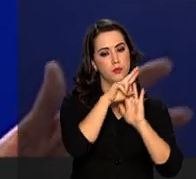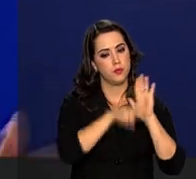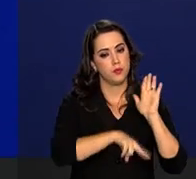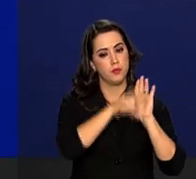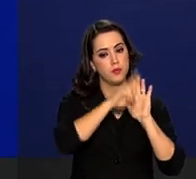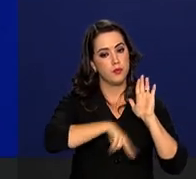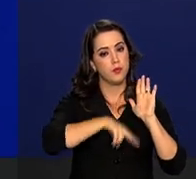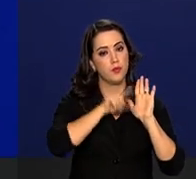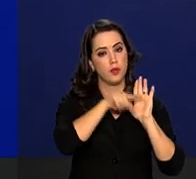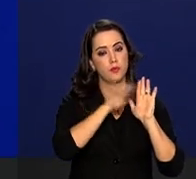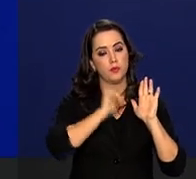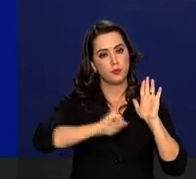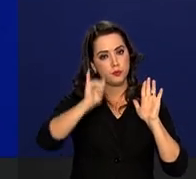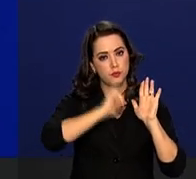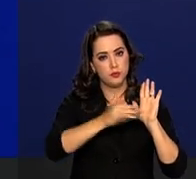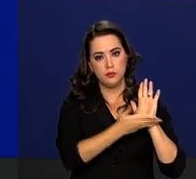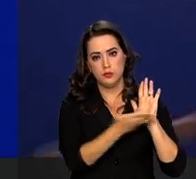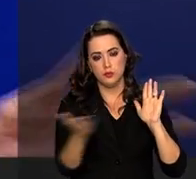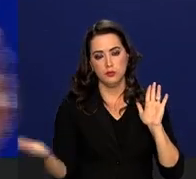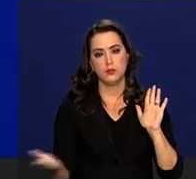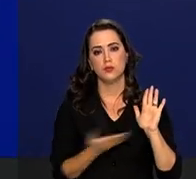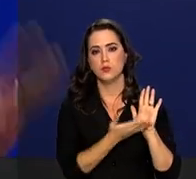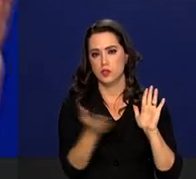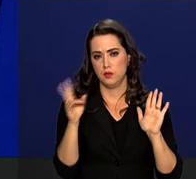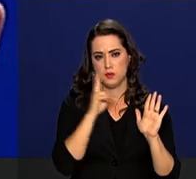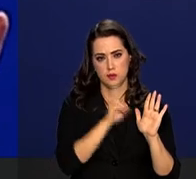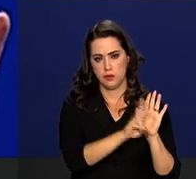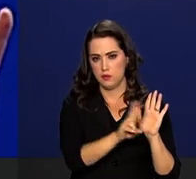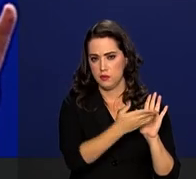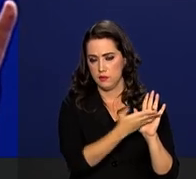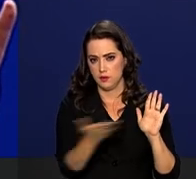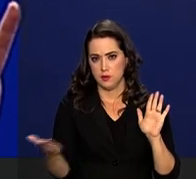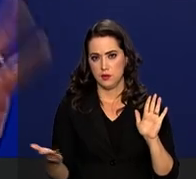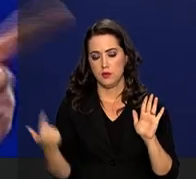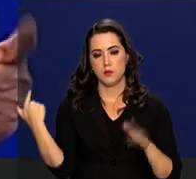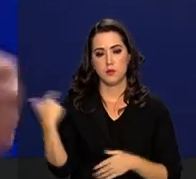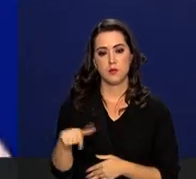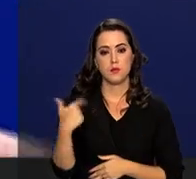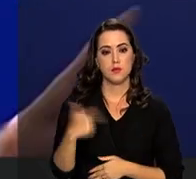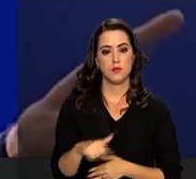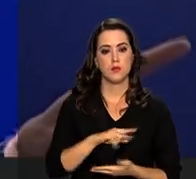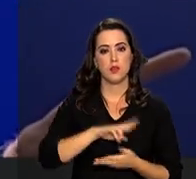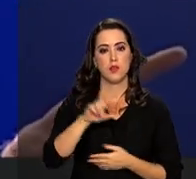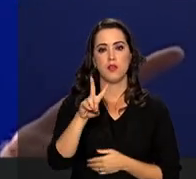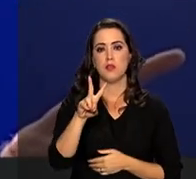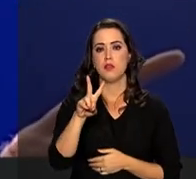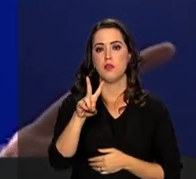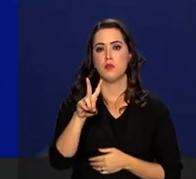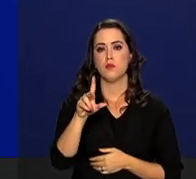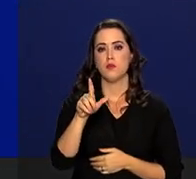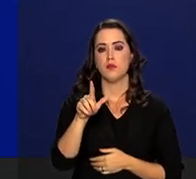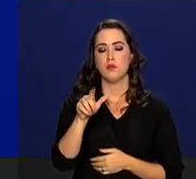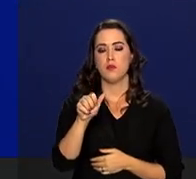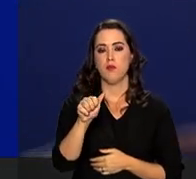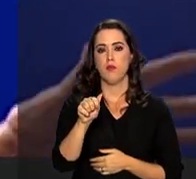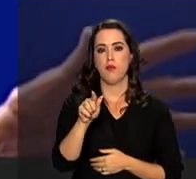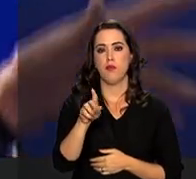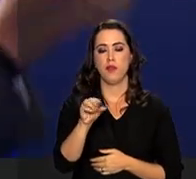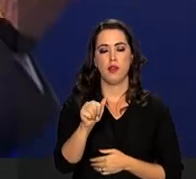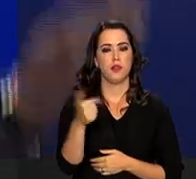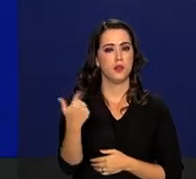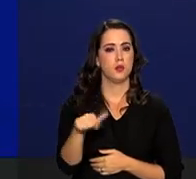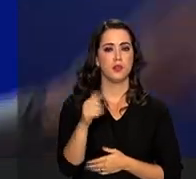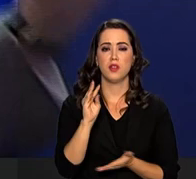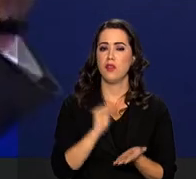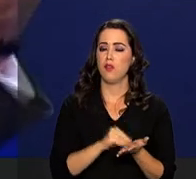acabou de anunciar aqui, vocês verão que não haverá, quando vagas se verificarem, não haverá ausência,